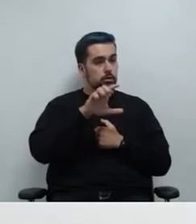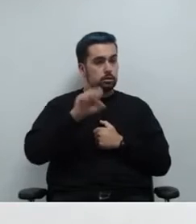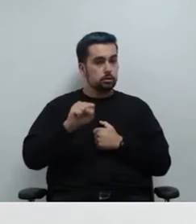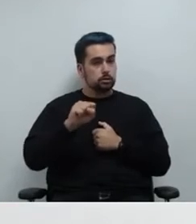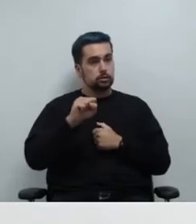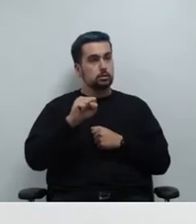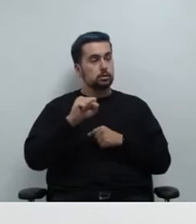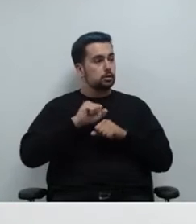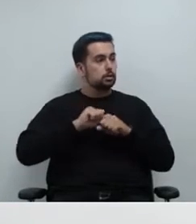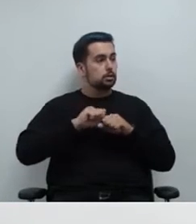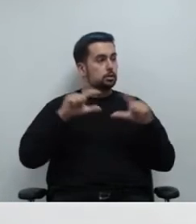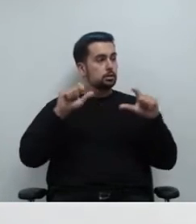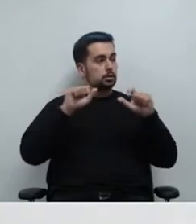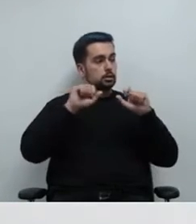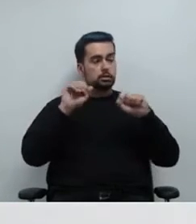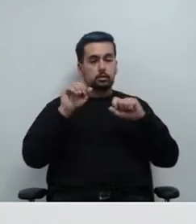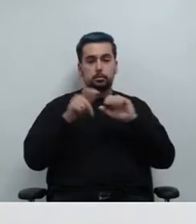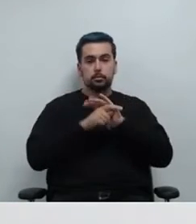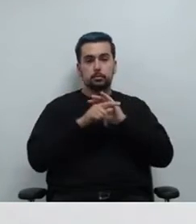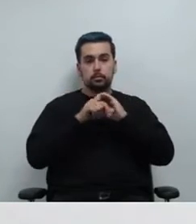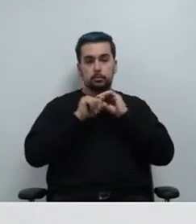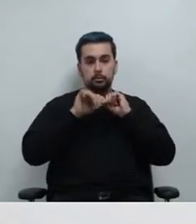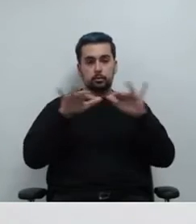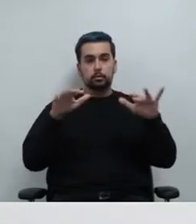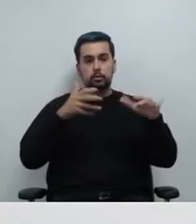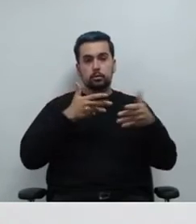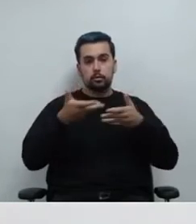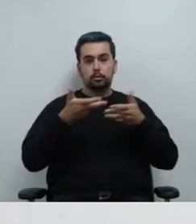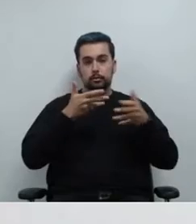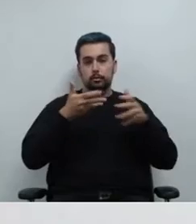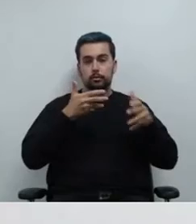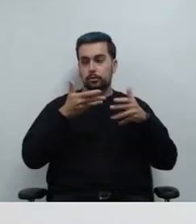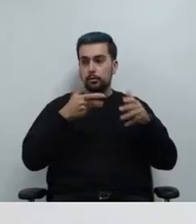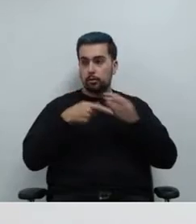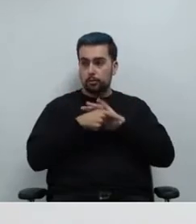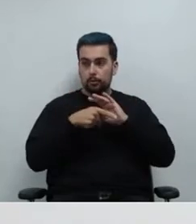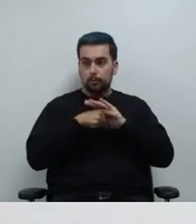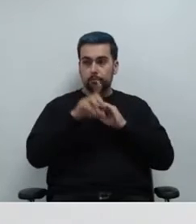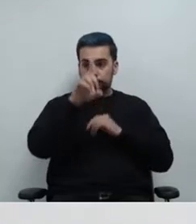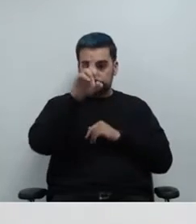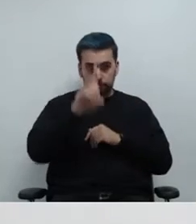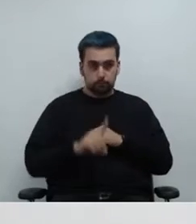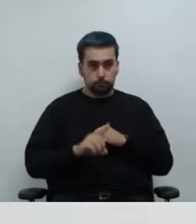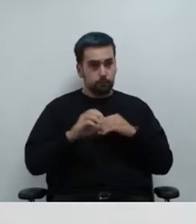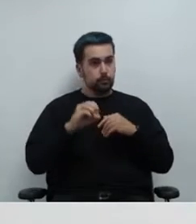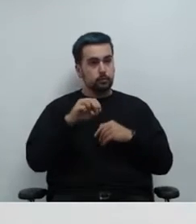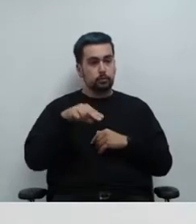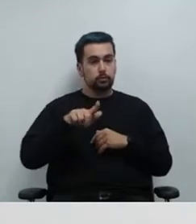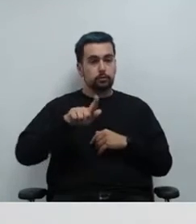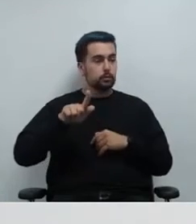a transmissão dessas manifestações, a iniciar pelo diretor da ONG Raça e Igualdade e